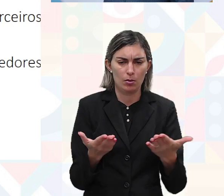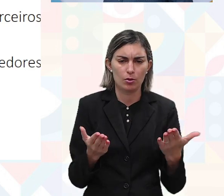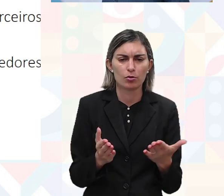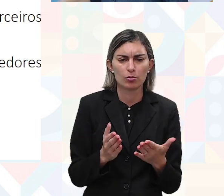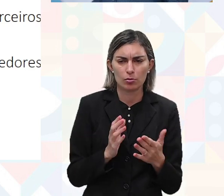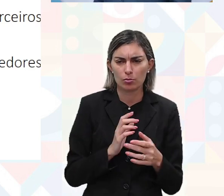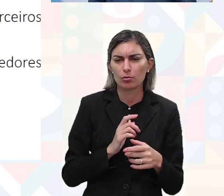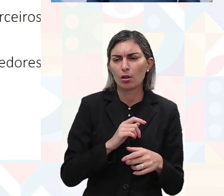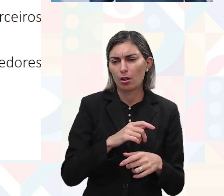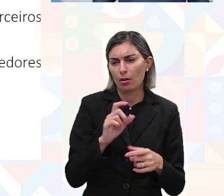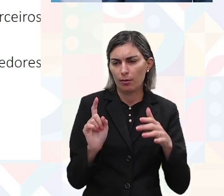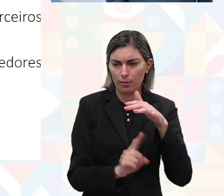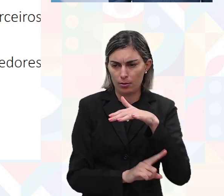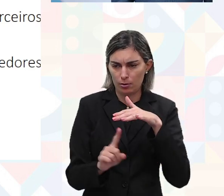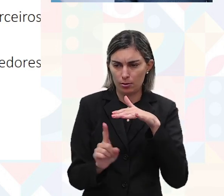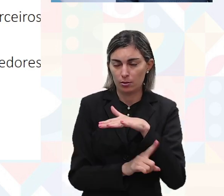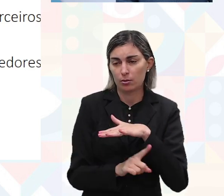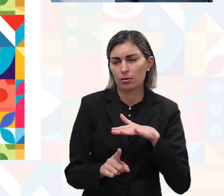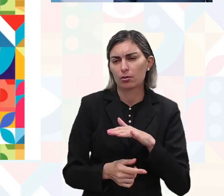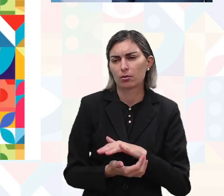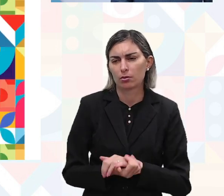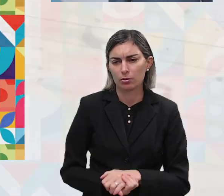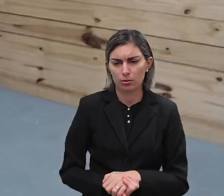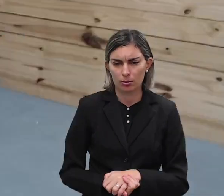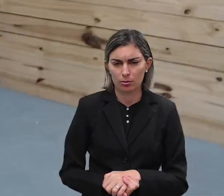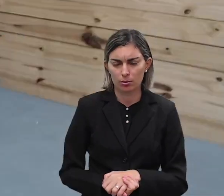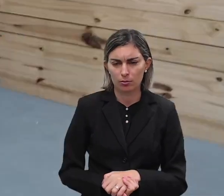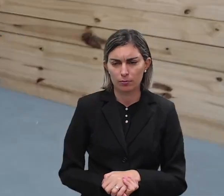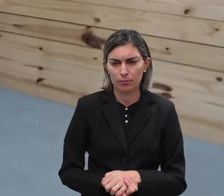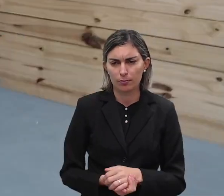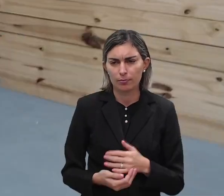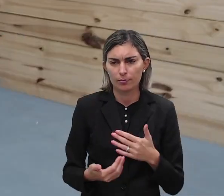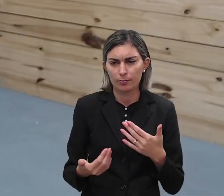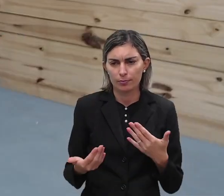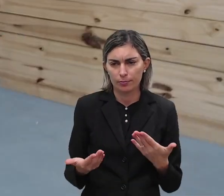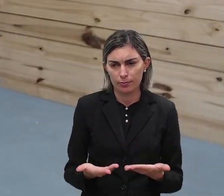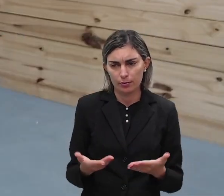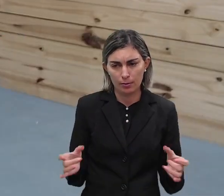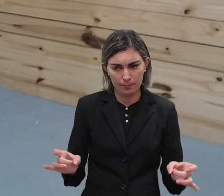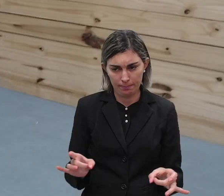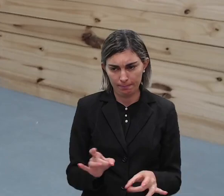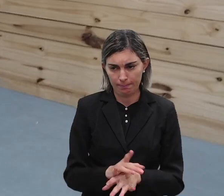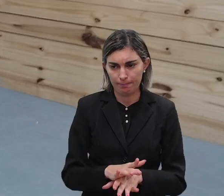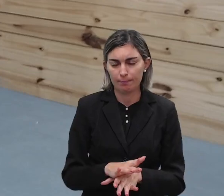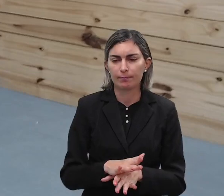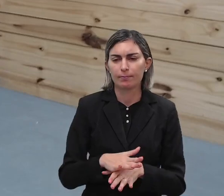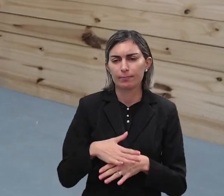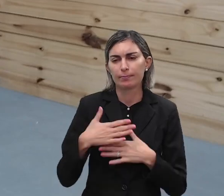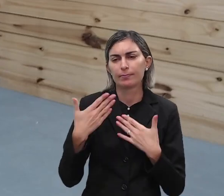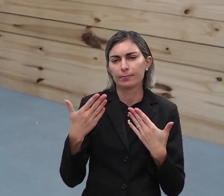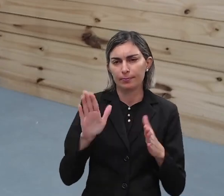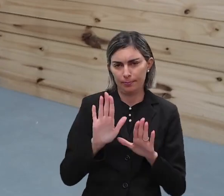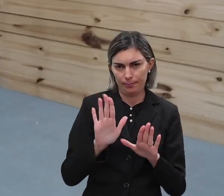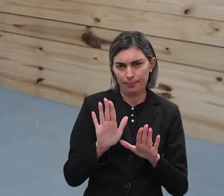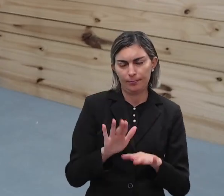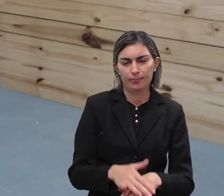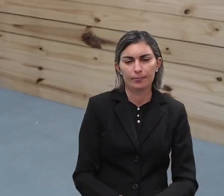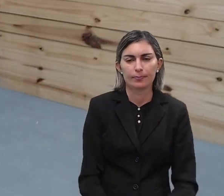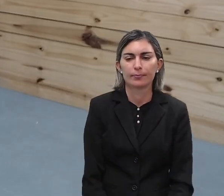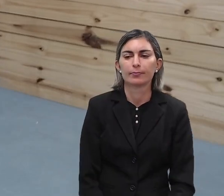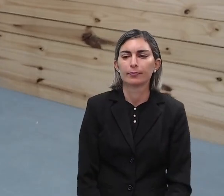de fornecedores de clientes e clientes. Ficamos por aqui, pessoal. Até mais.